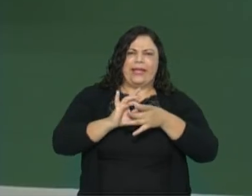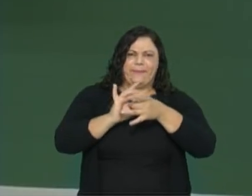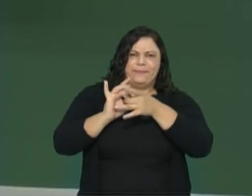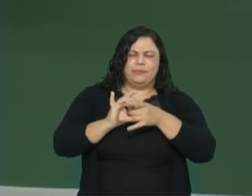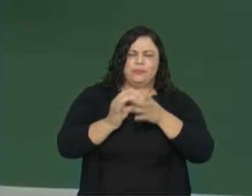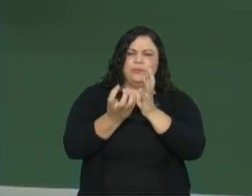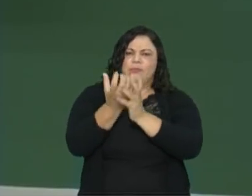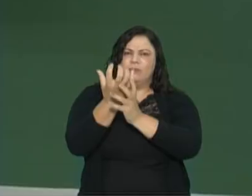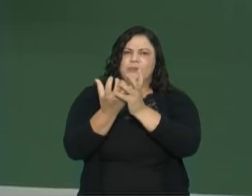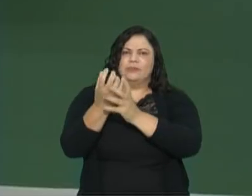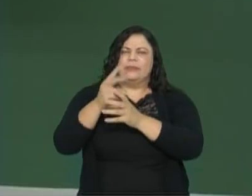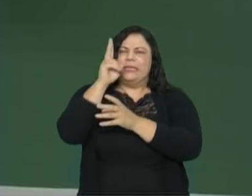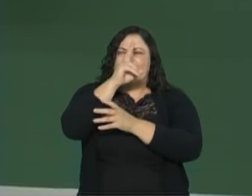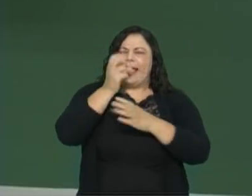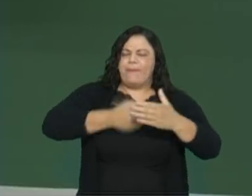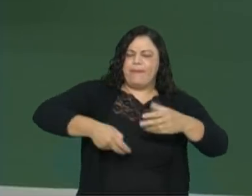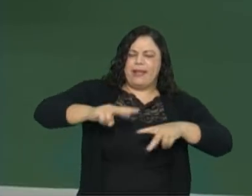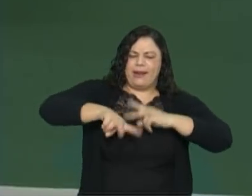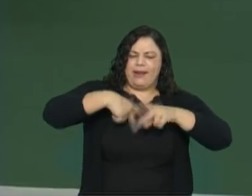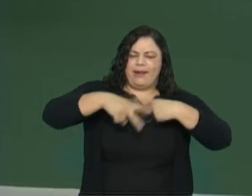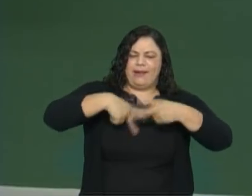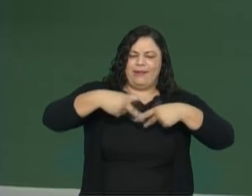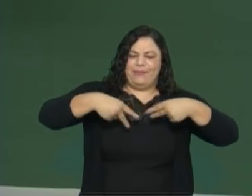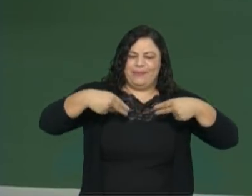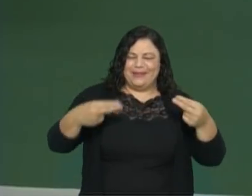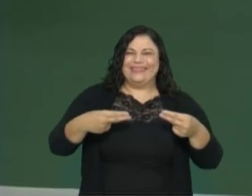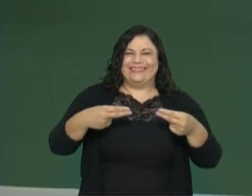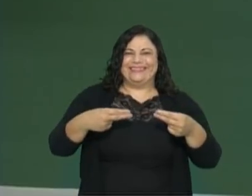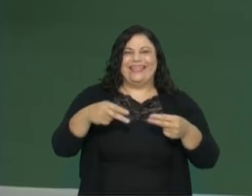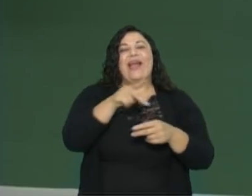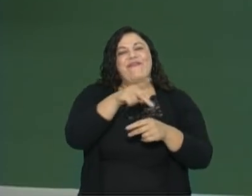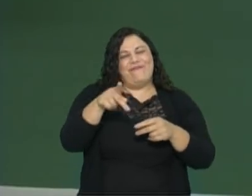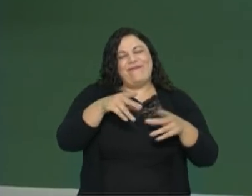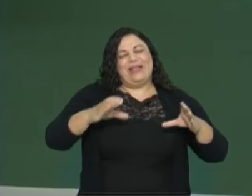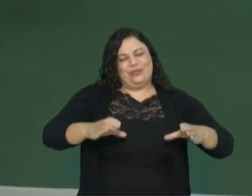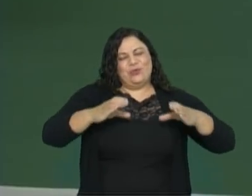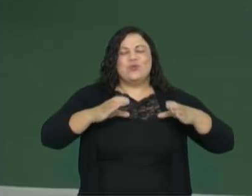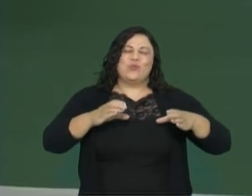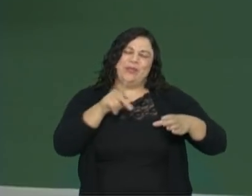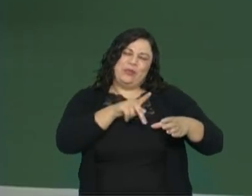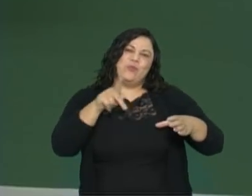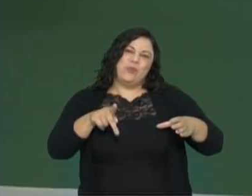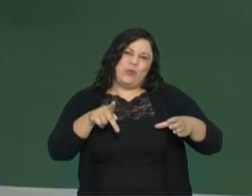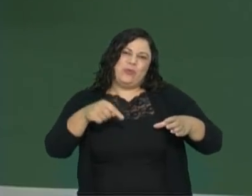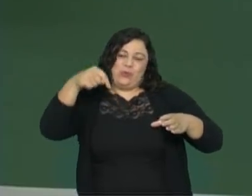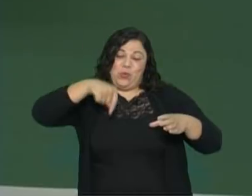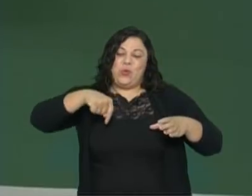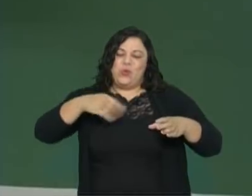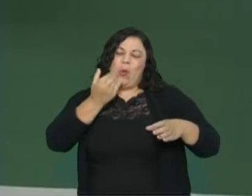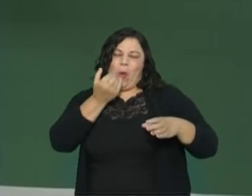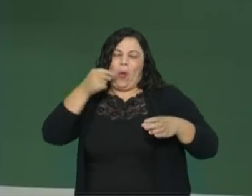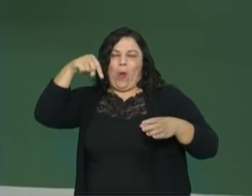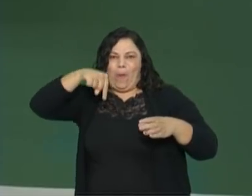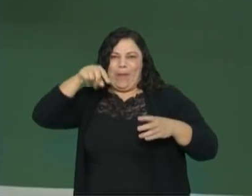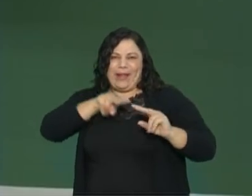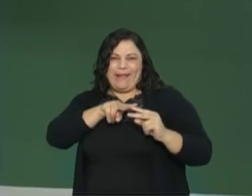marmitinha para o professor, manda para mim pelo correio e eu como aqui. Bastante, viu? Como bastante. Colocou a água dentro da panela,